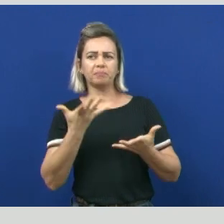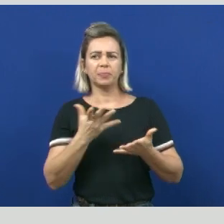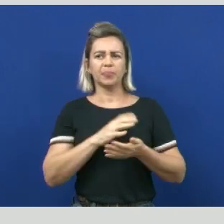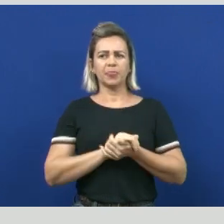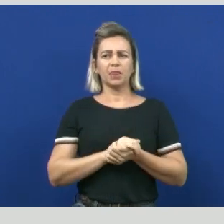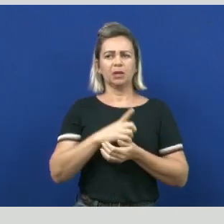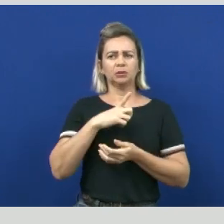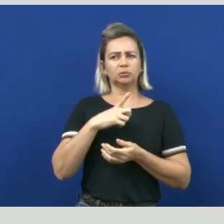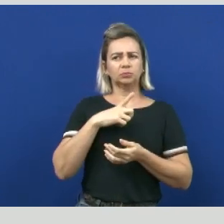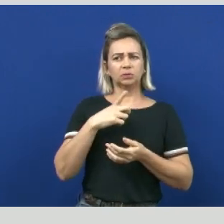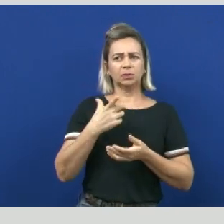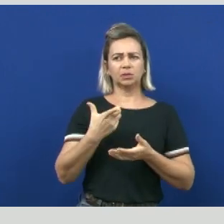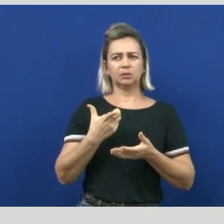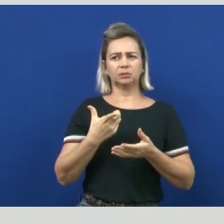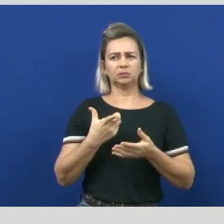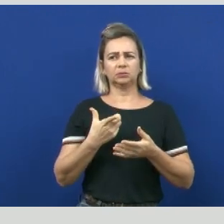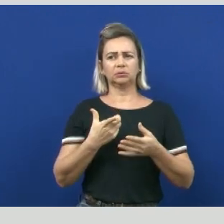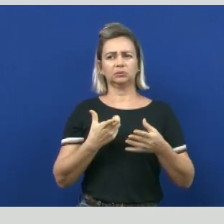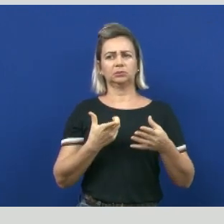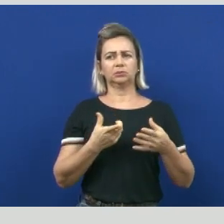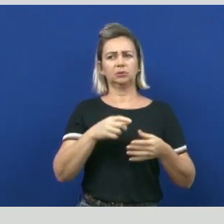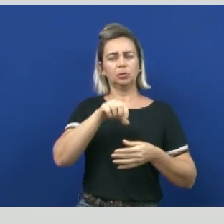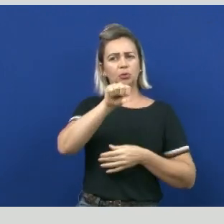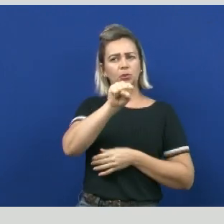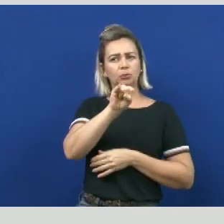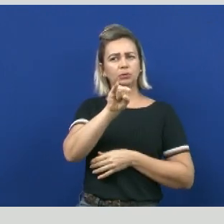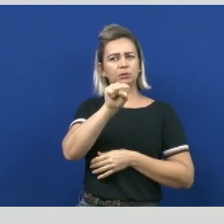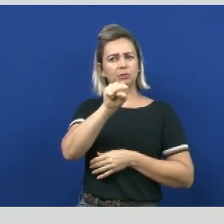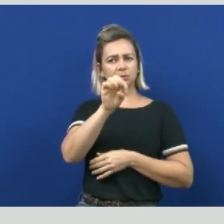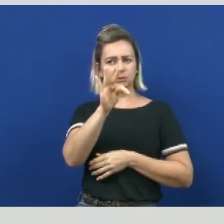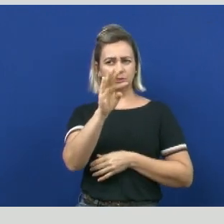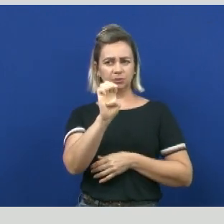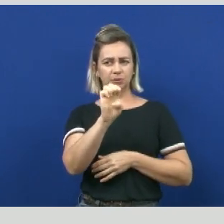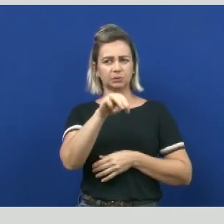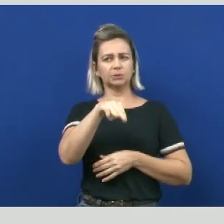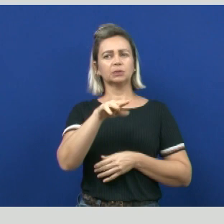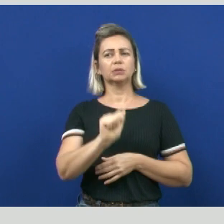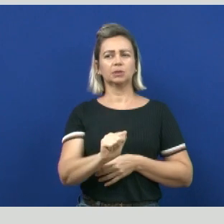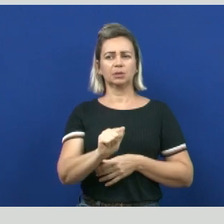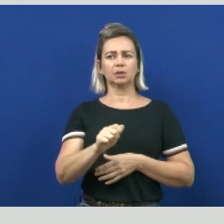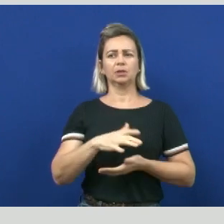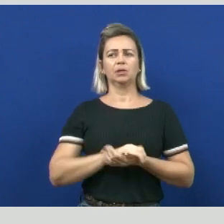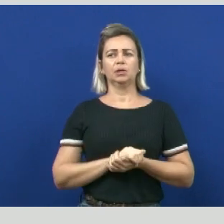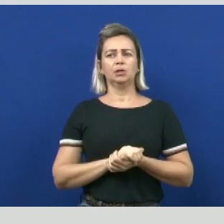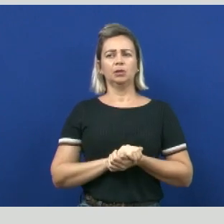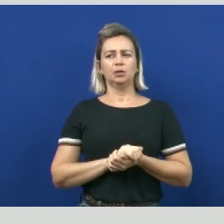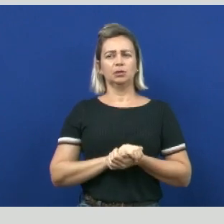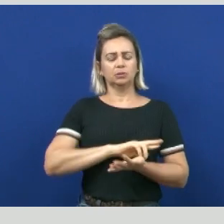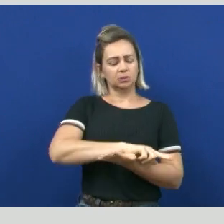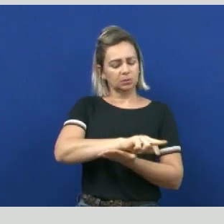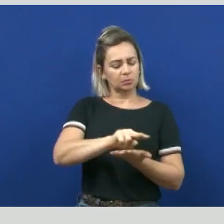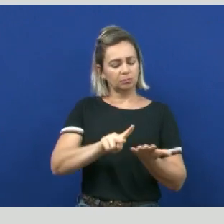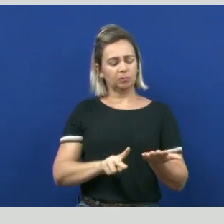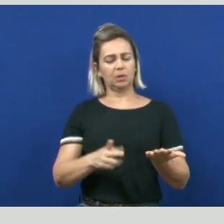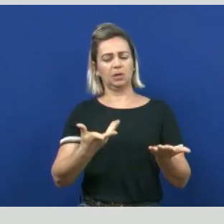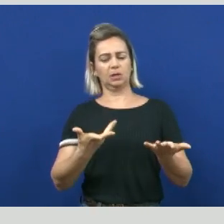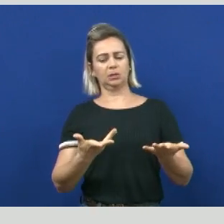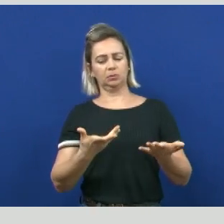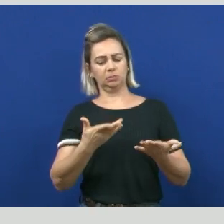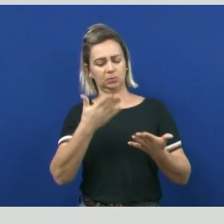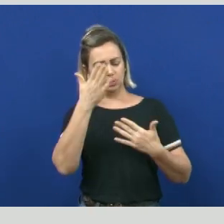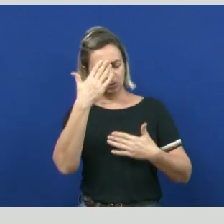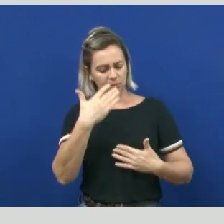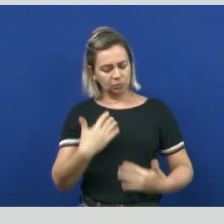irão formar, né, um sistema. Aí nós temos aí vários sistemas que a gente conhece, sistema digestório, sistema circulatório,